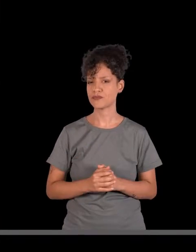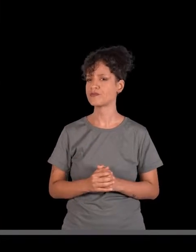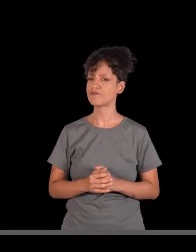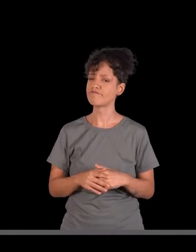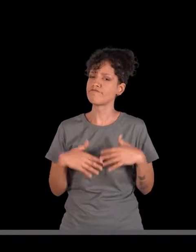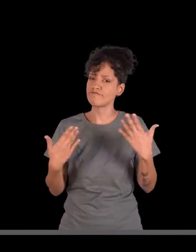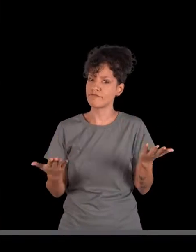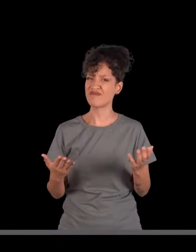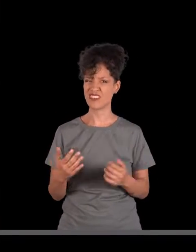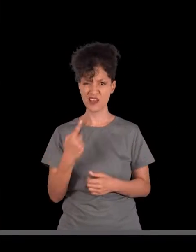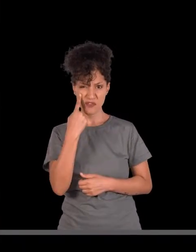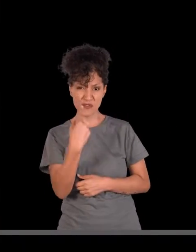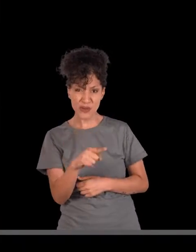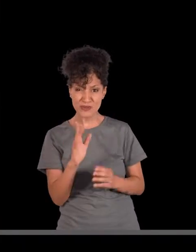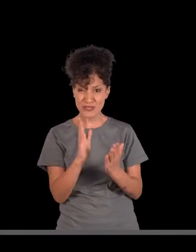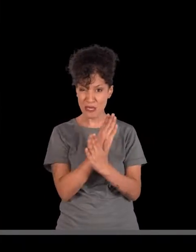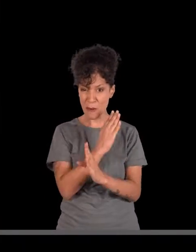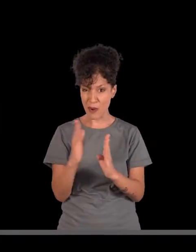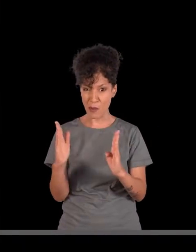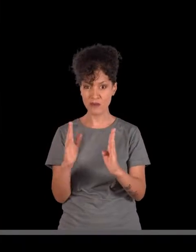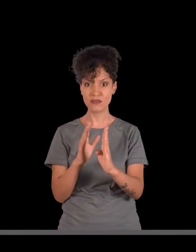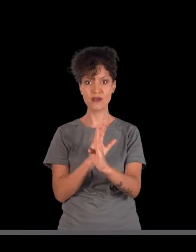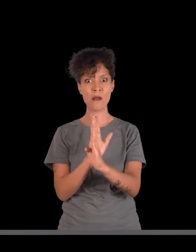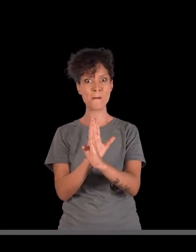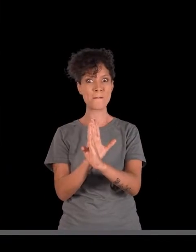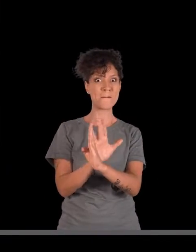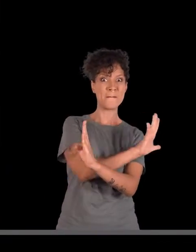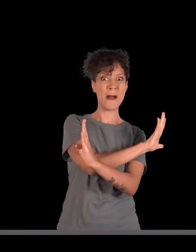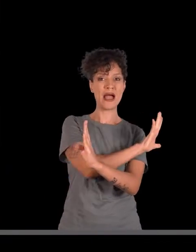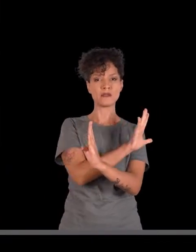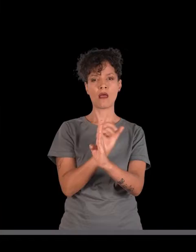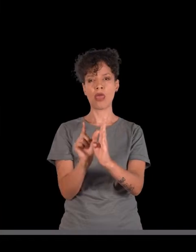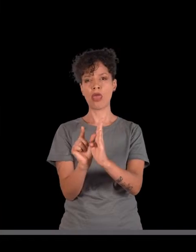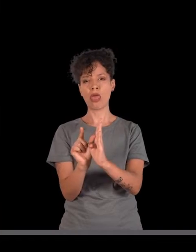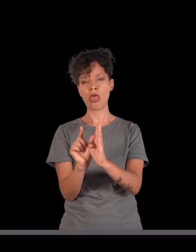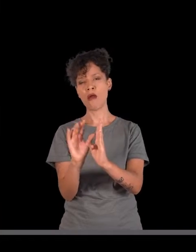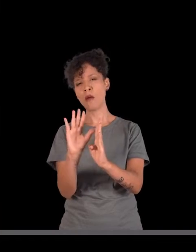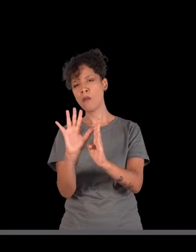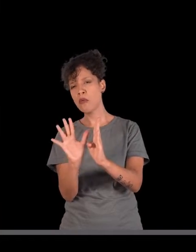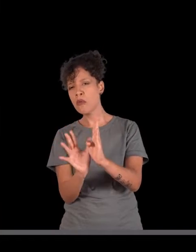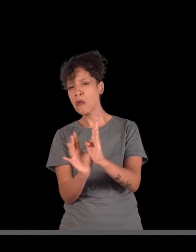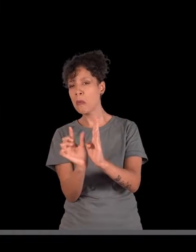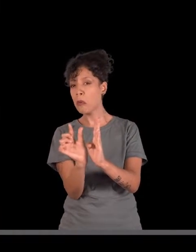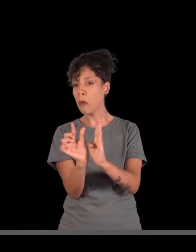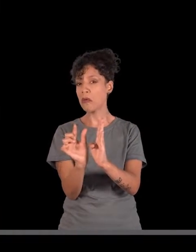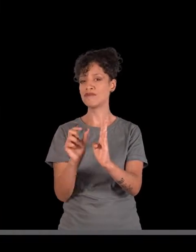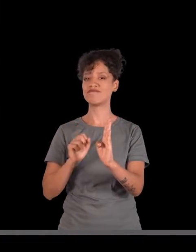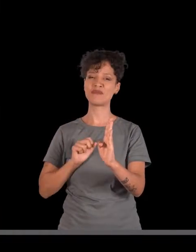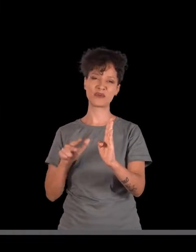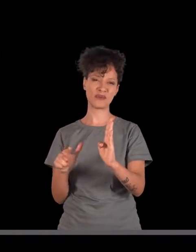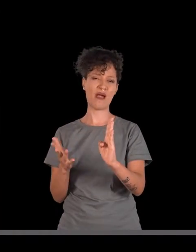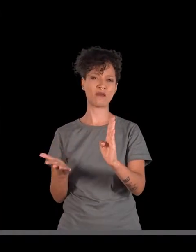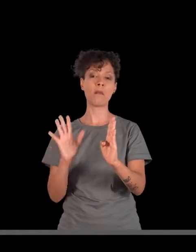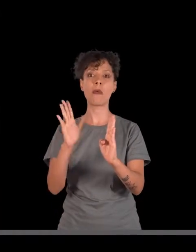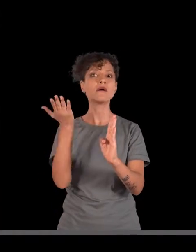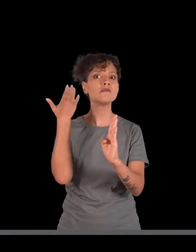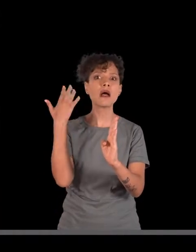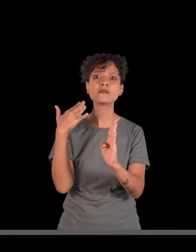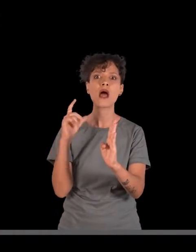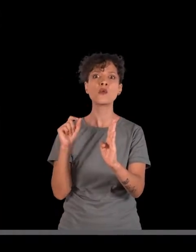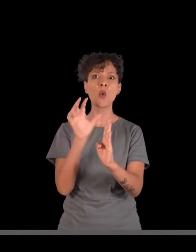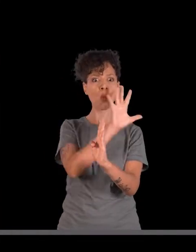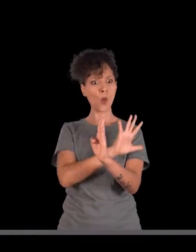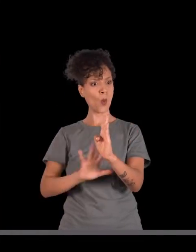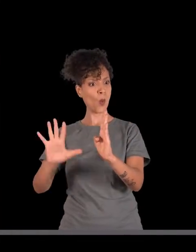Nessa brincadeira, os portugueses ficaram com bem menos território do que os espanhóis, mas também não se tinha noção do